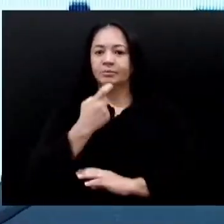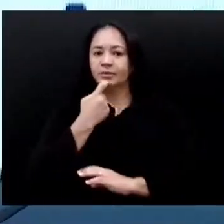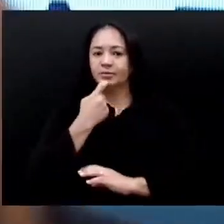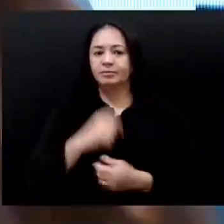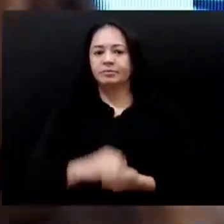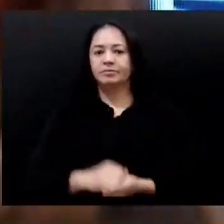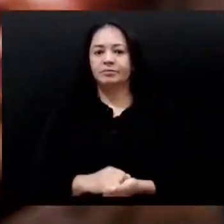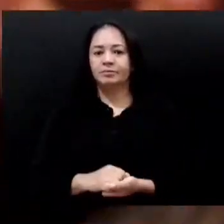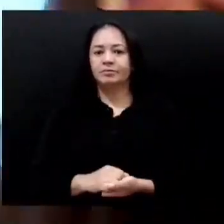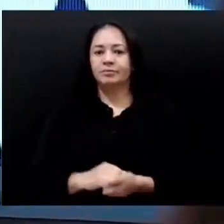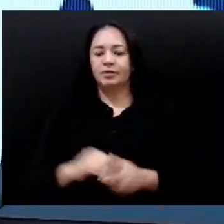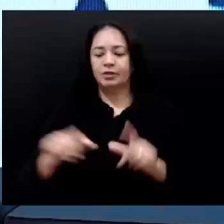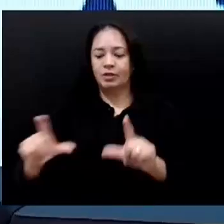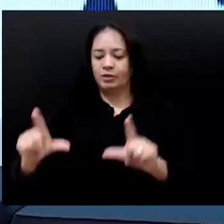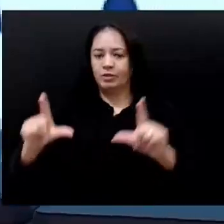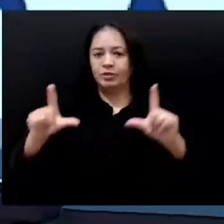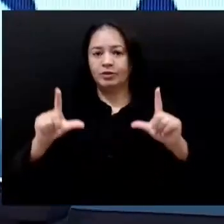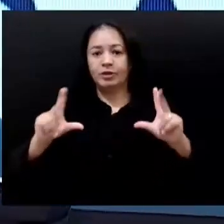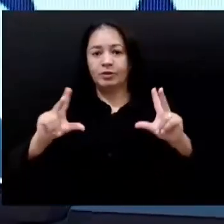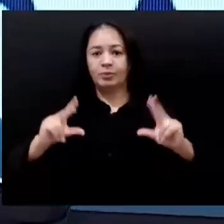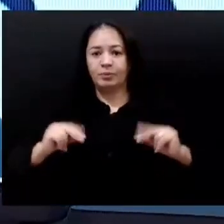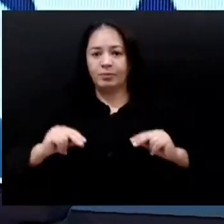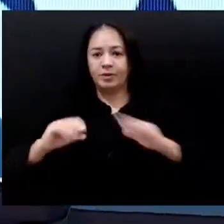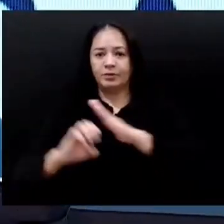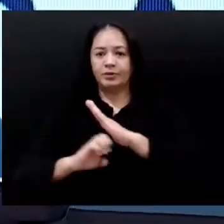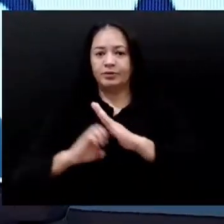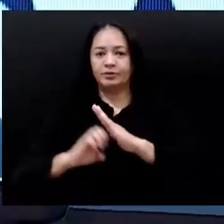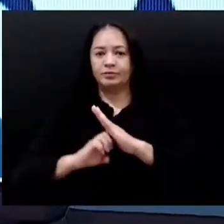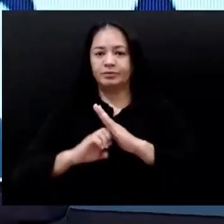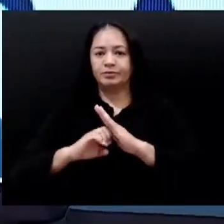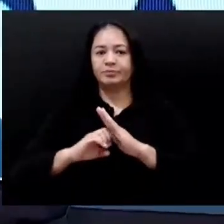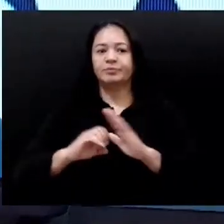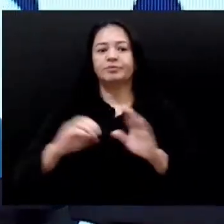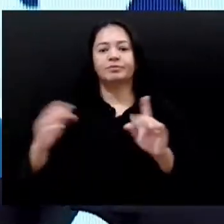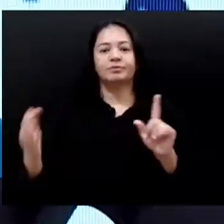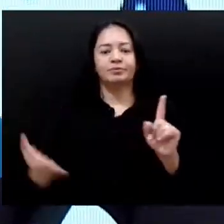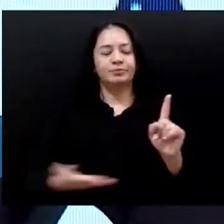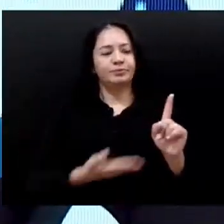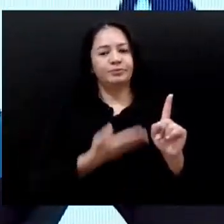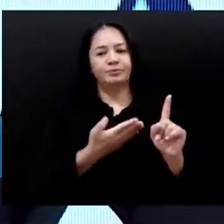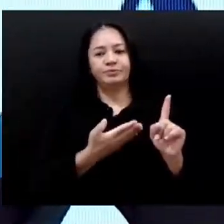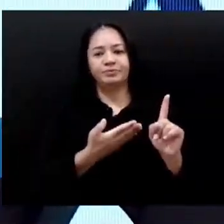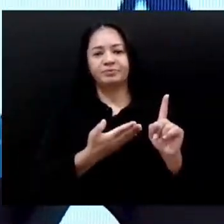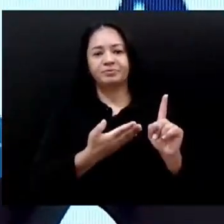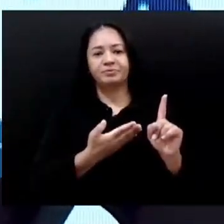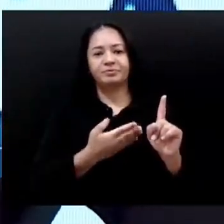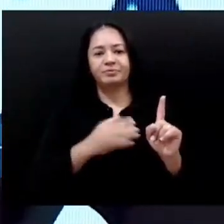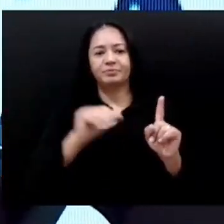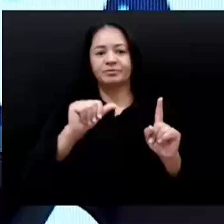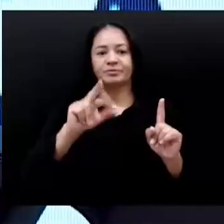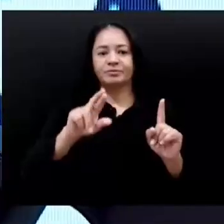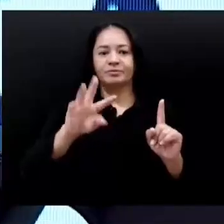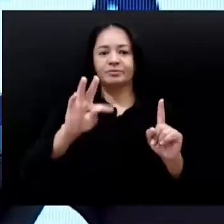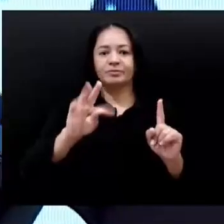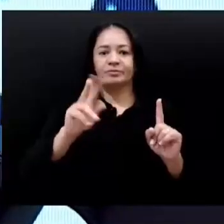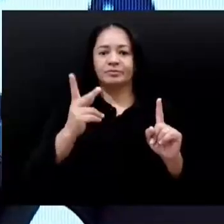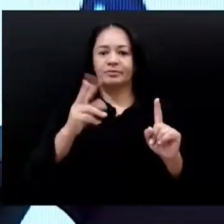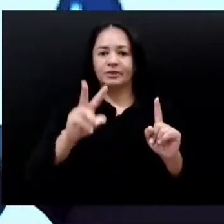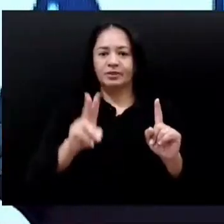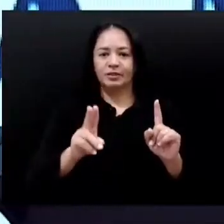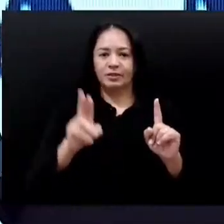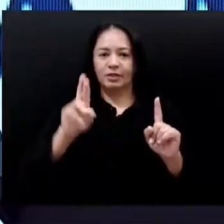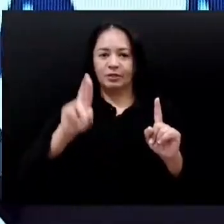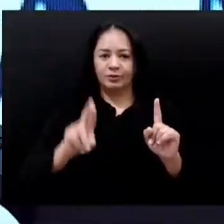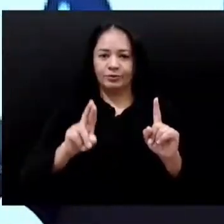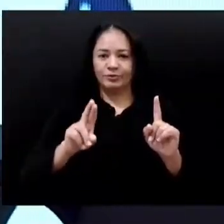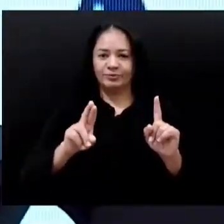diploma de mérito empresarial José Bonifácio Coutinho Nogueira a Arthur Magno Faidiga